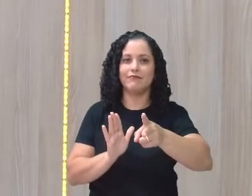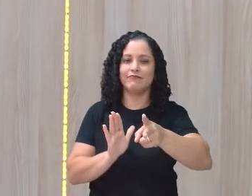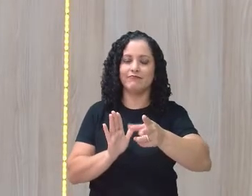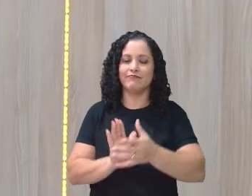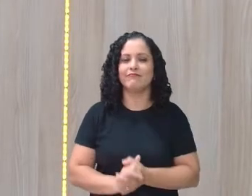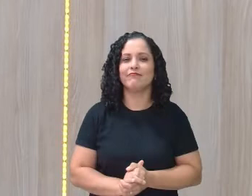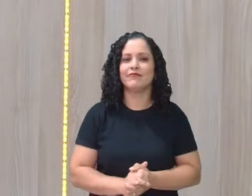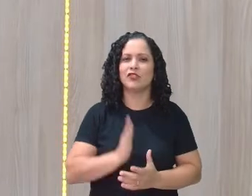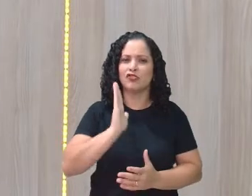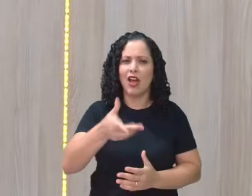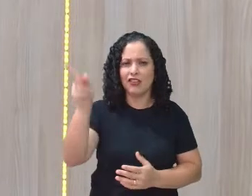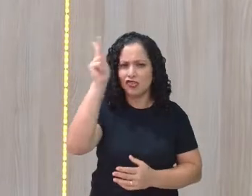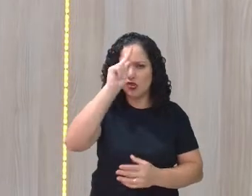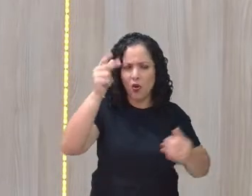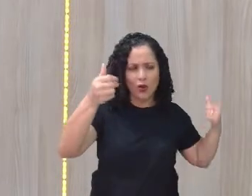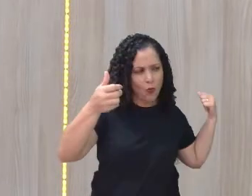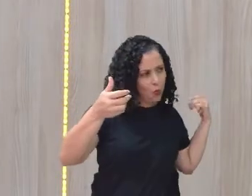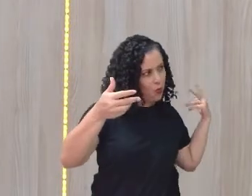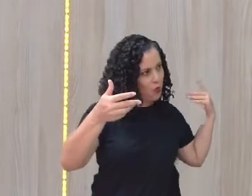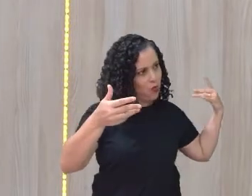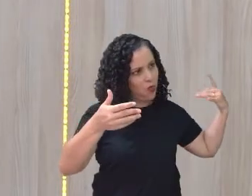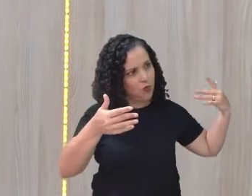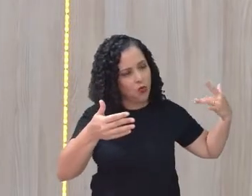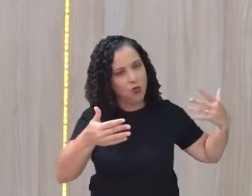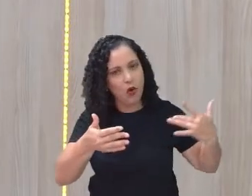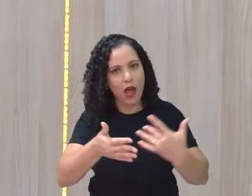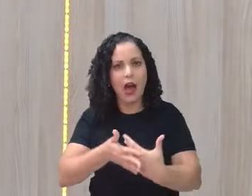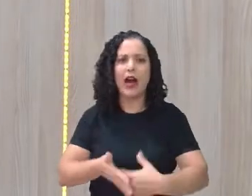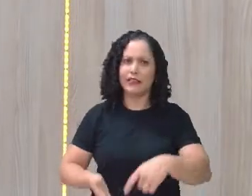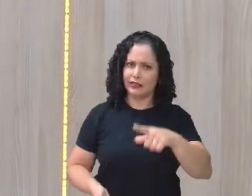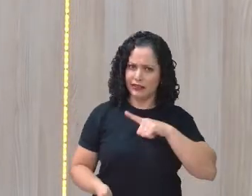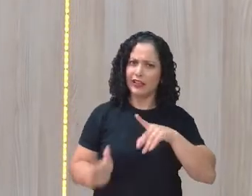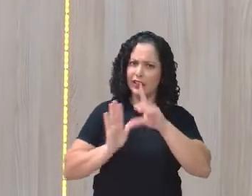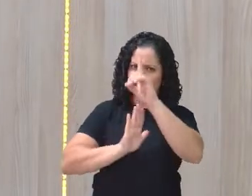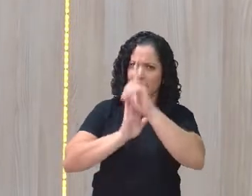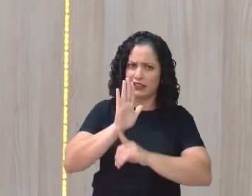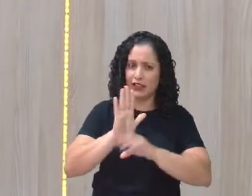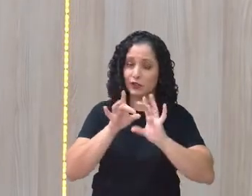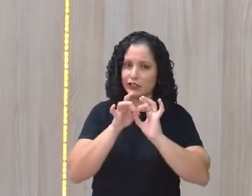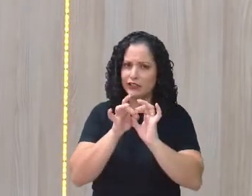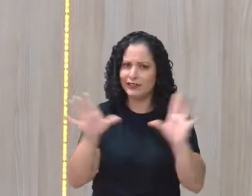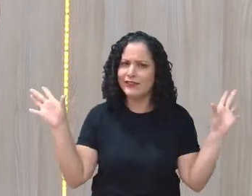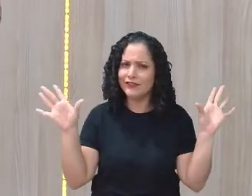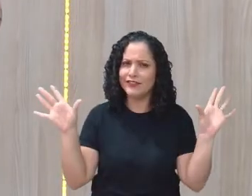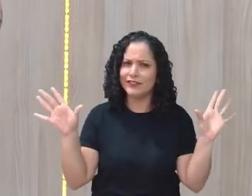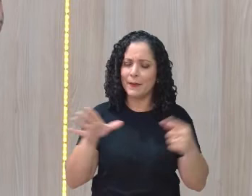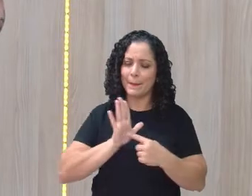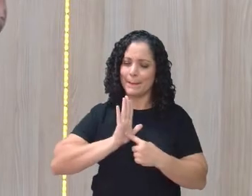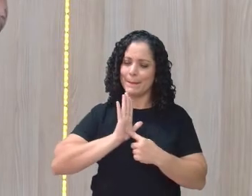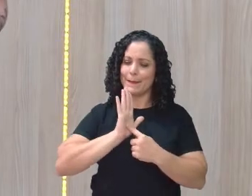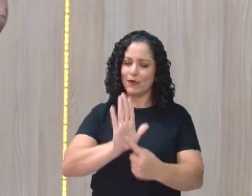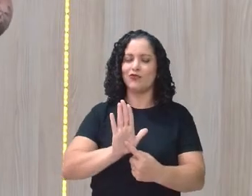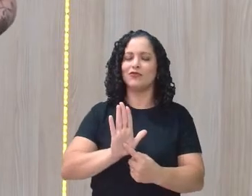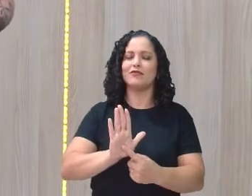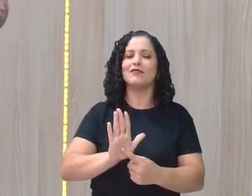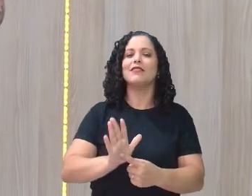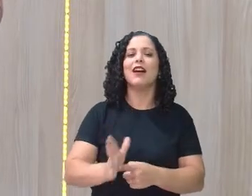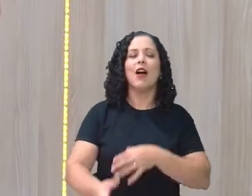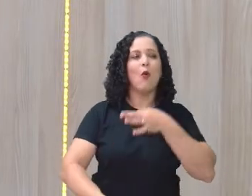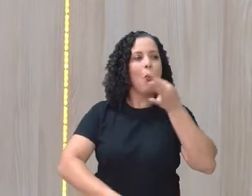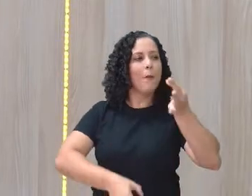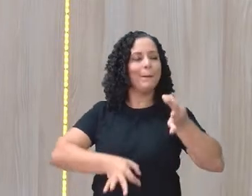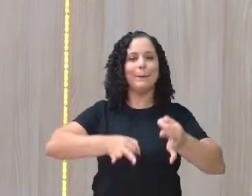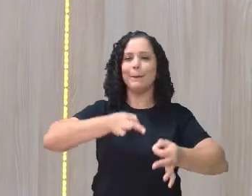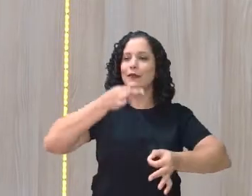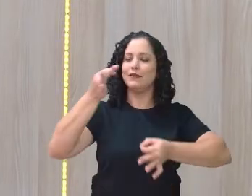ao longo da história aí a gente teve esse direito, né, de ter essa liberdade de expressão, né, de dar nossa